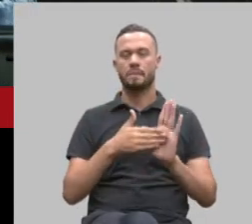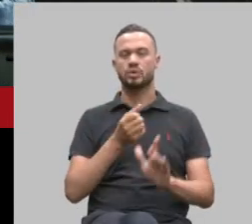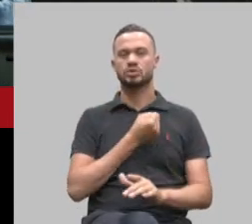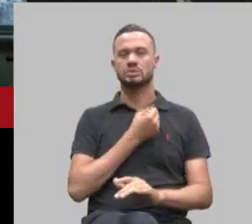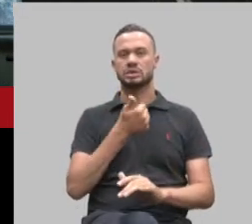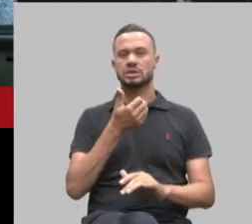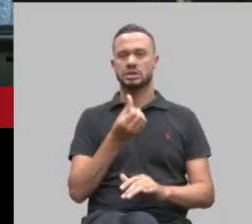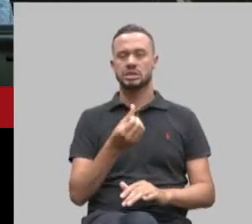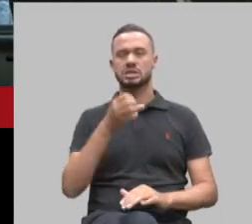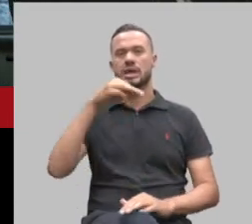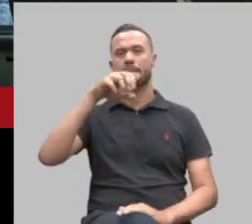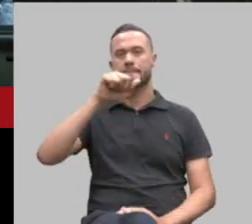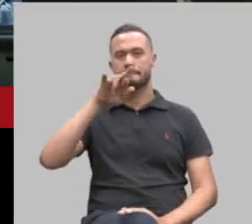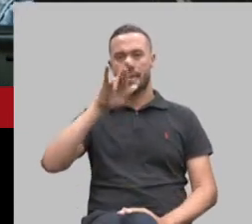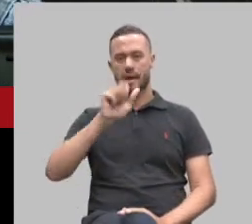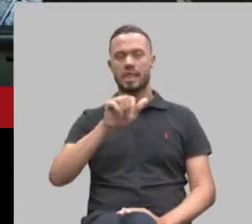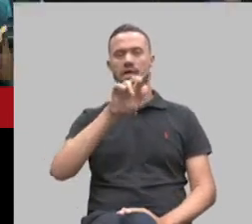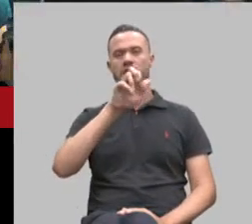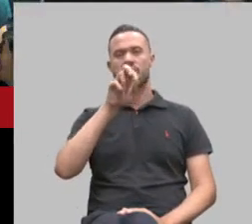Fernanda